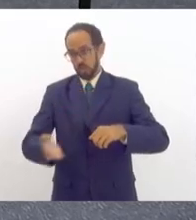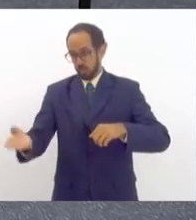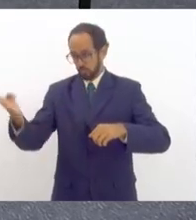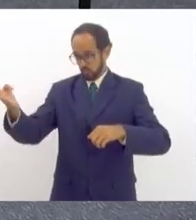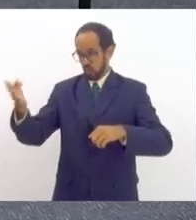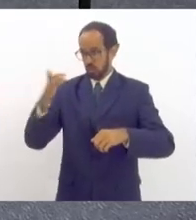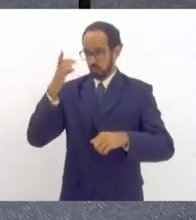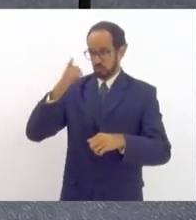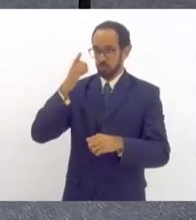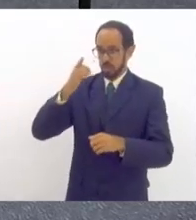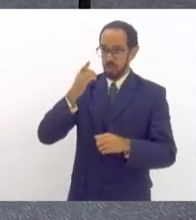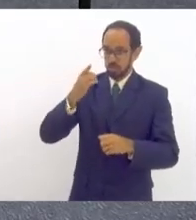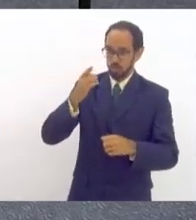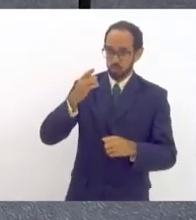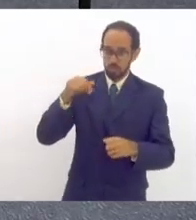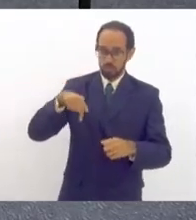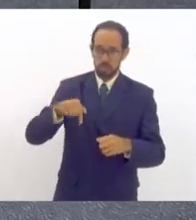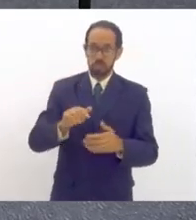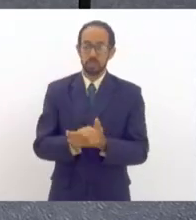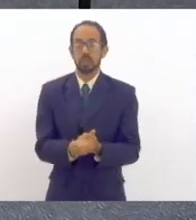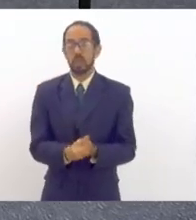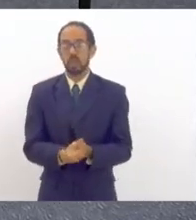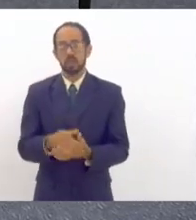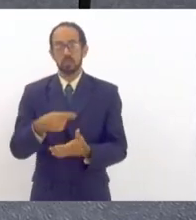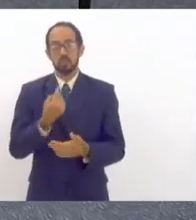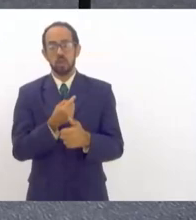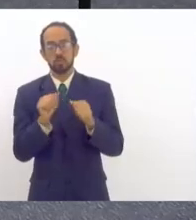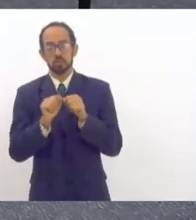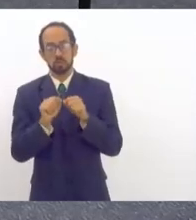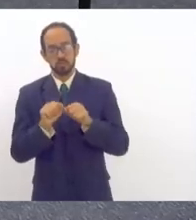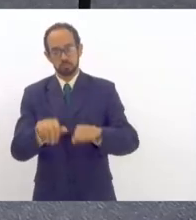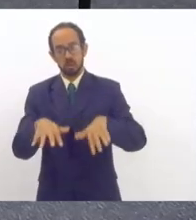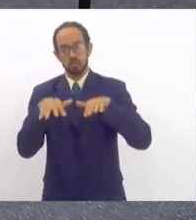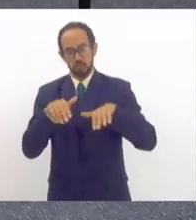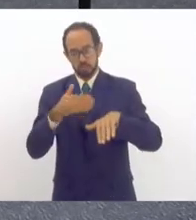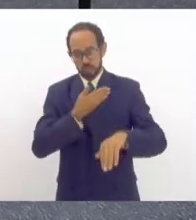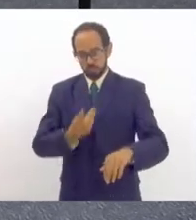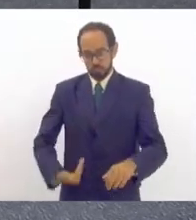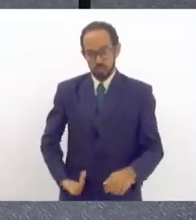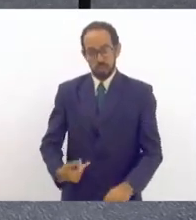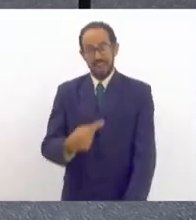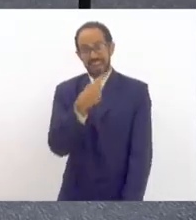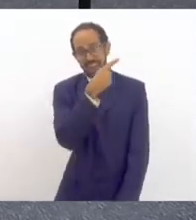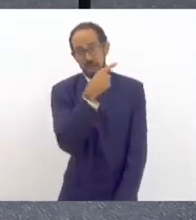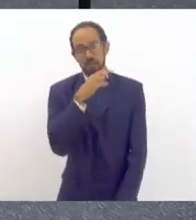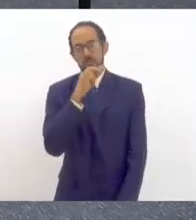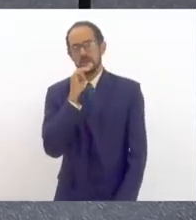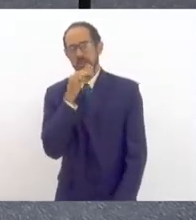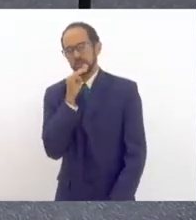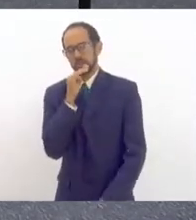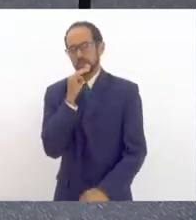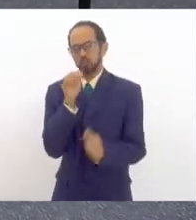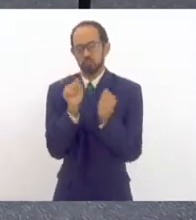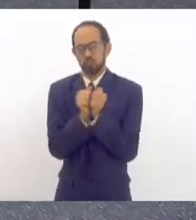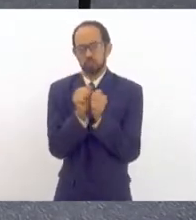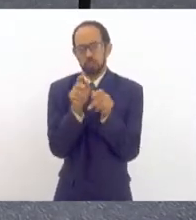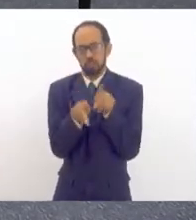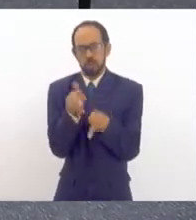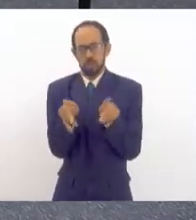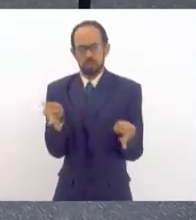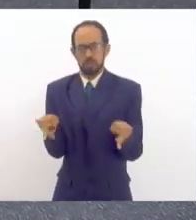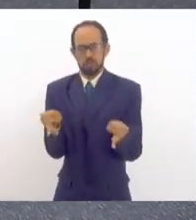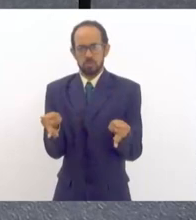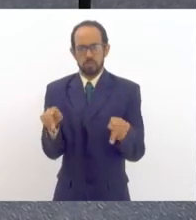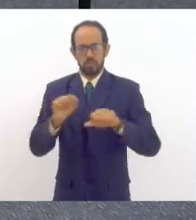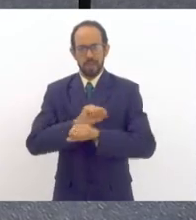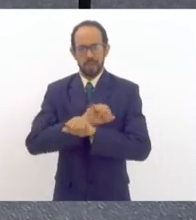como Deputado aquele essa casa que a gente possa realizar uma audiência pública lá em Mangaratiba com a população para se colocar